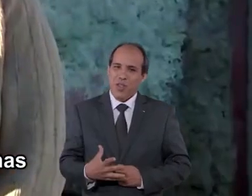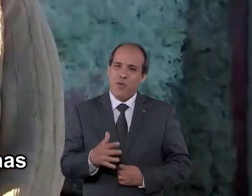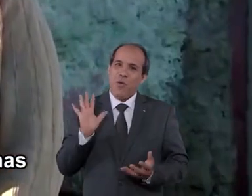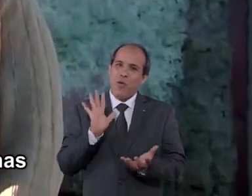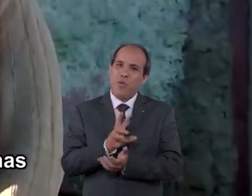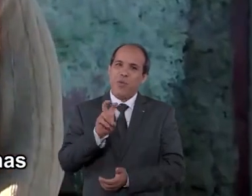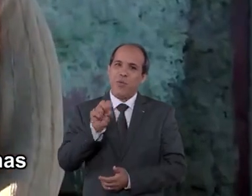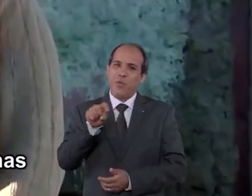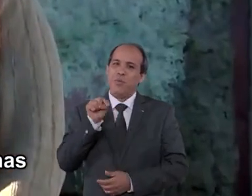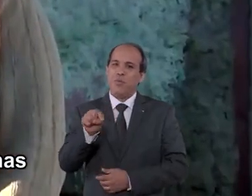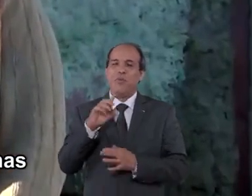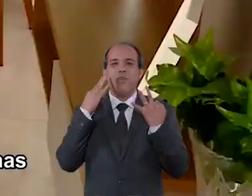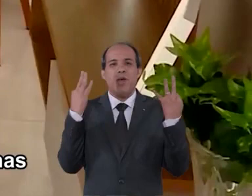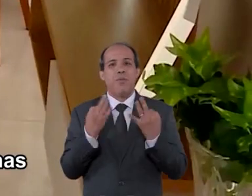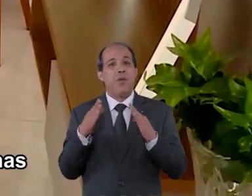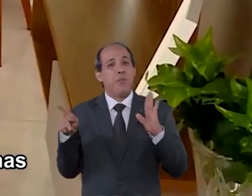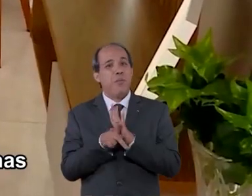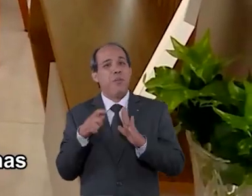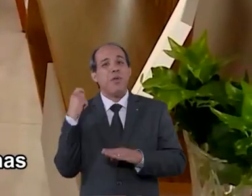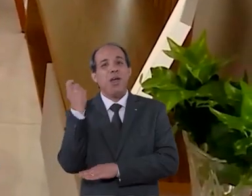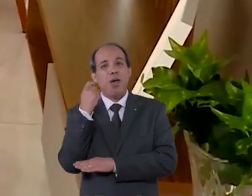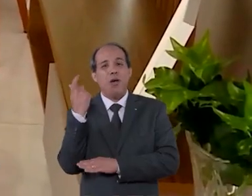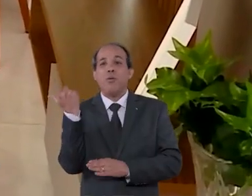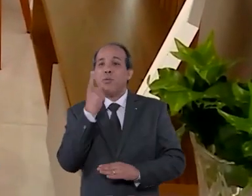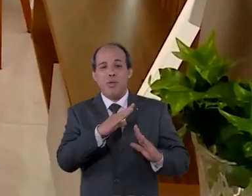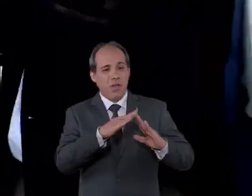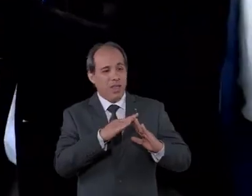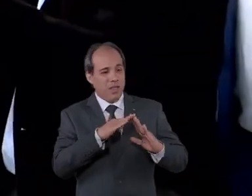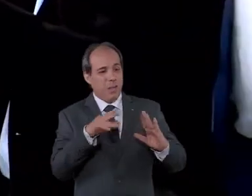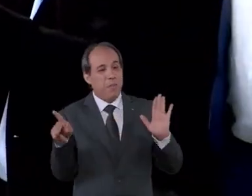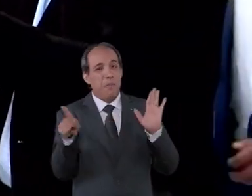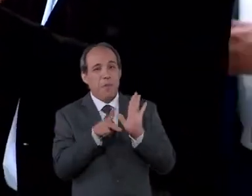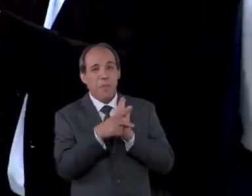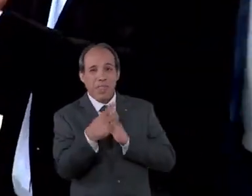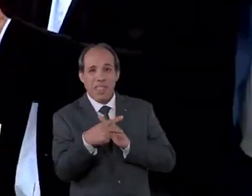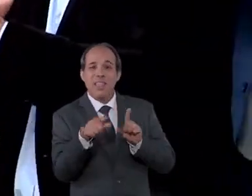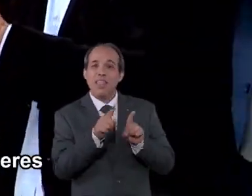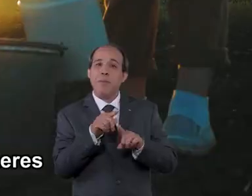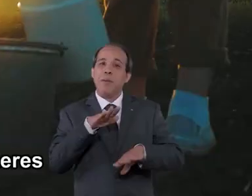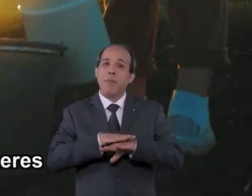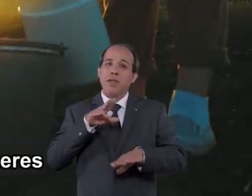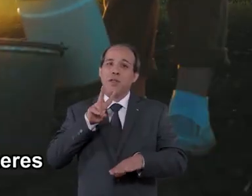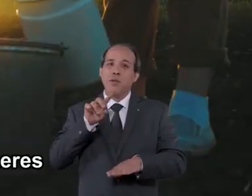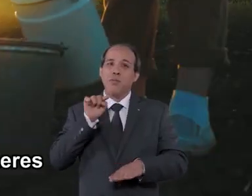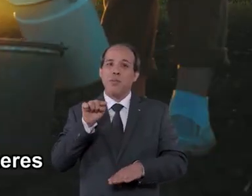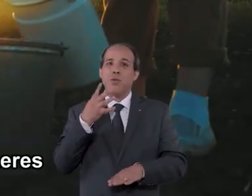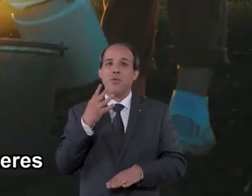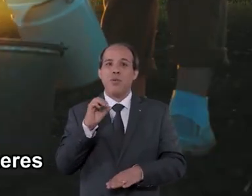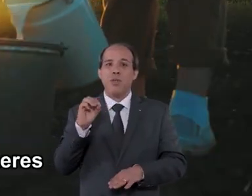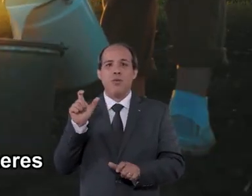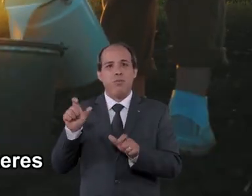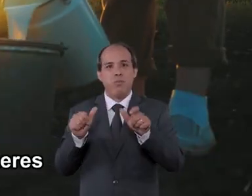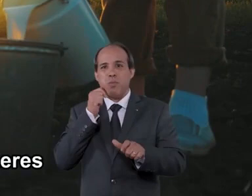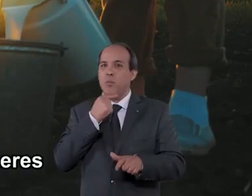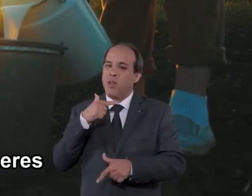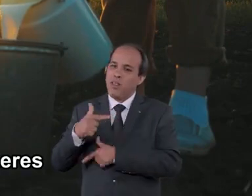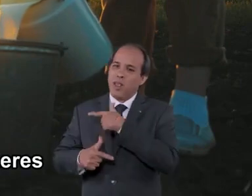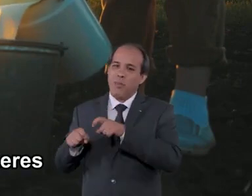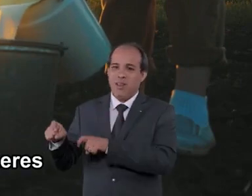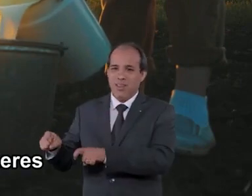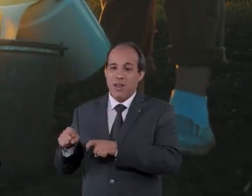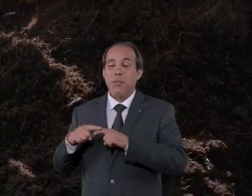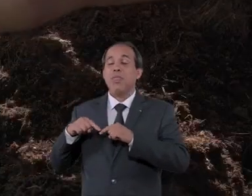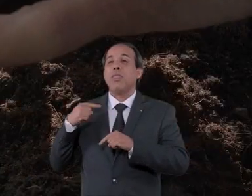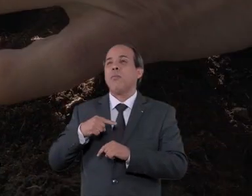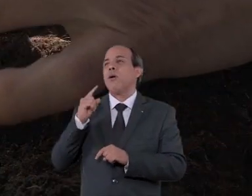Vida nova para 58 mil famílias gaúchas que agora têm uma casa própria. E para mais de 2.400